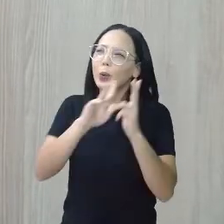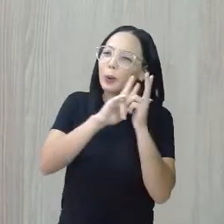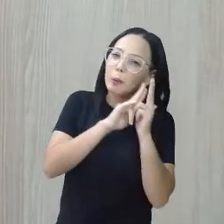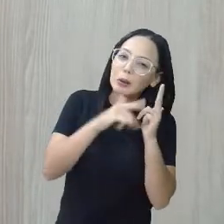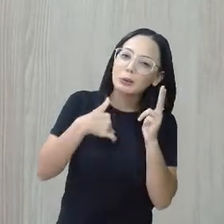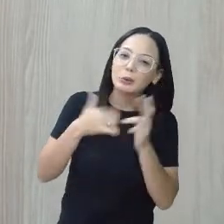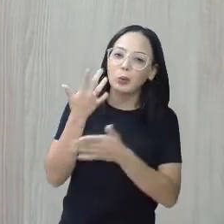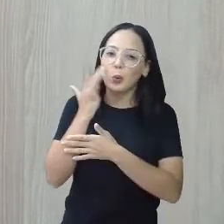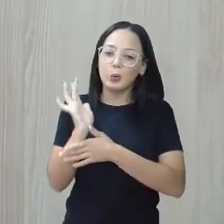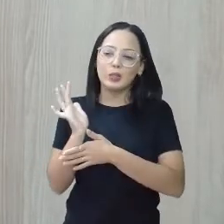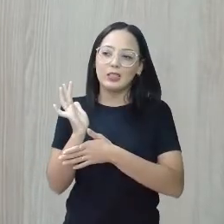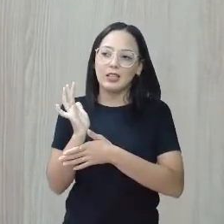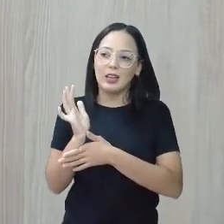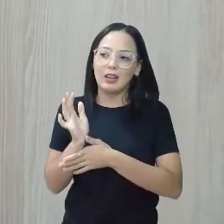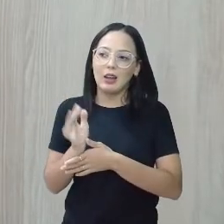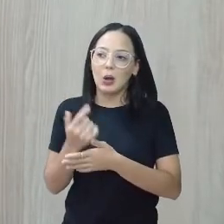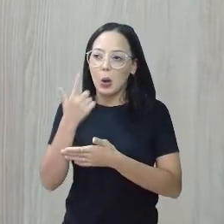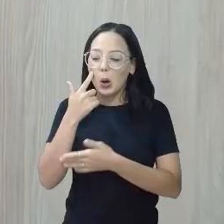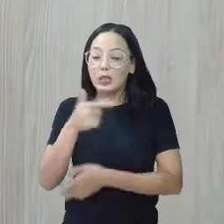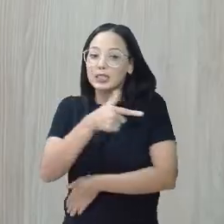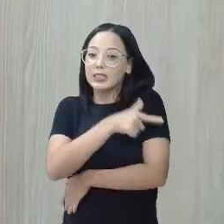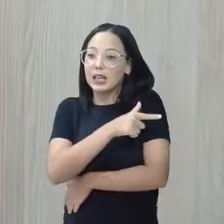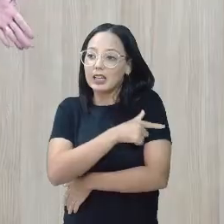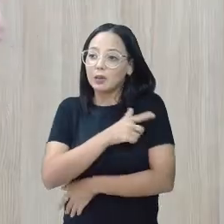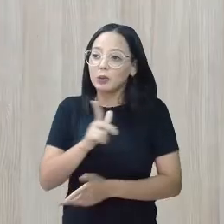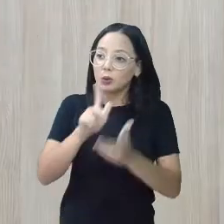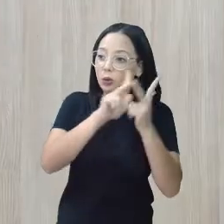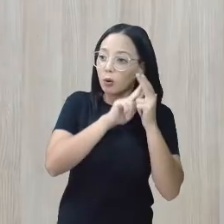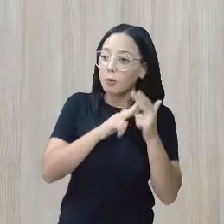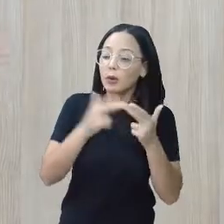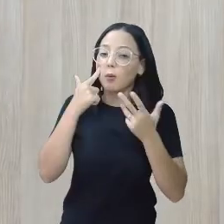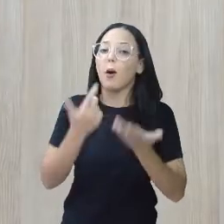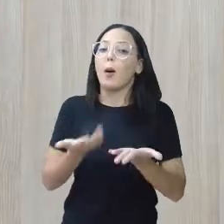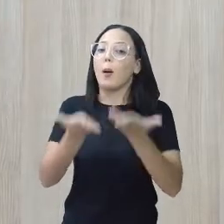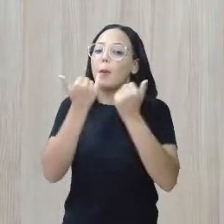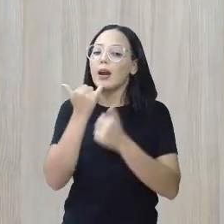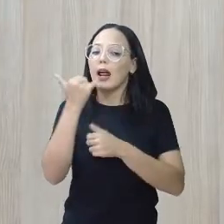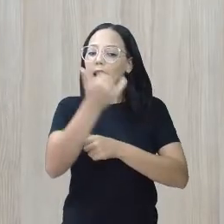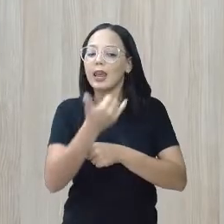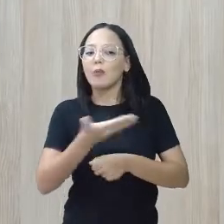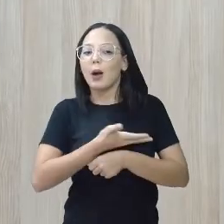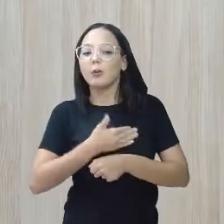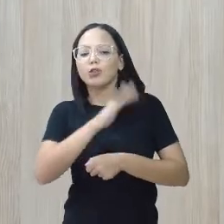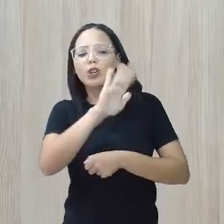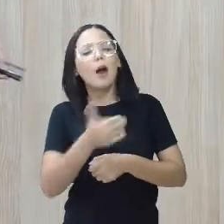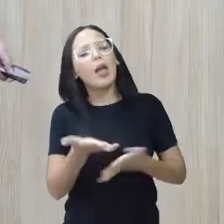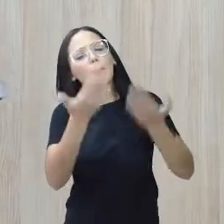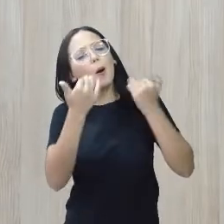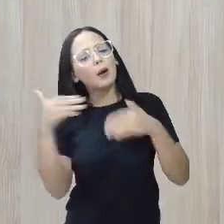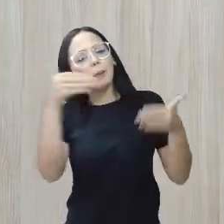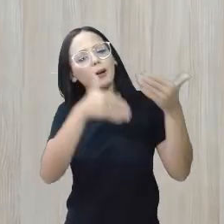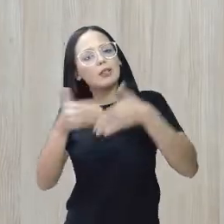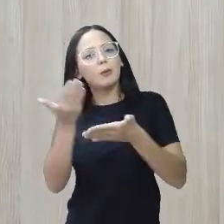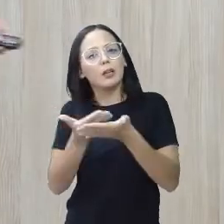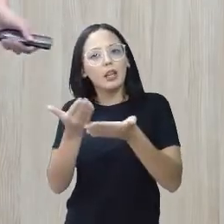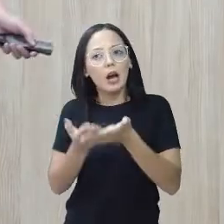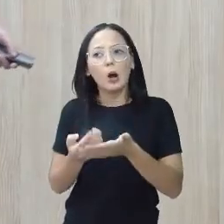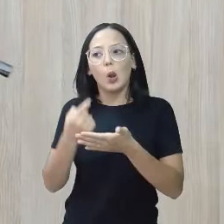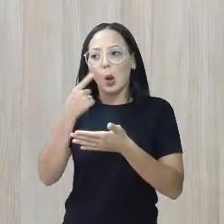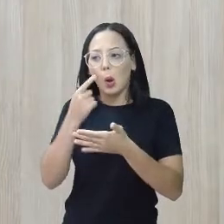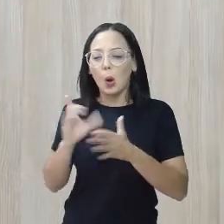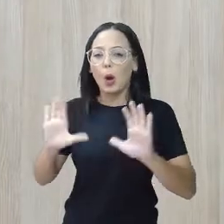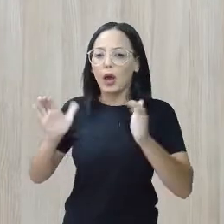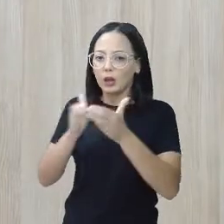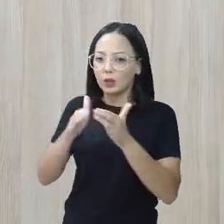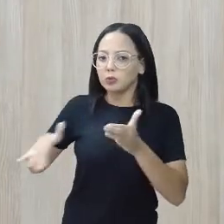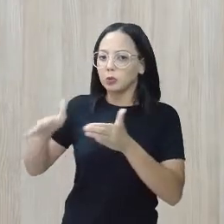Não é possível, não é Meu possível. 7º ano tá dormindo. Acorda, gente. Liga aí pro colega para chamar participar da aula. Normalmente é uma das turmas que mais participa,